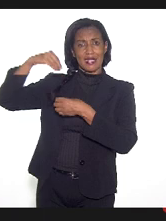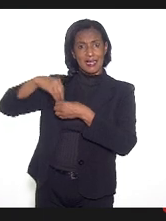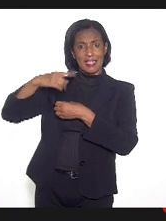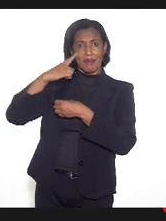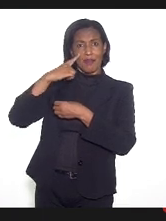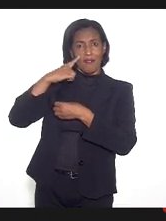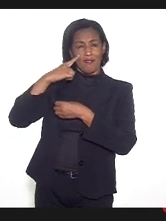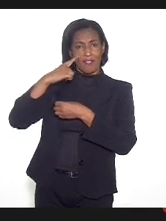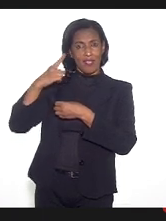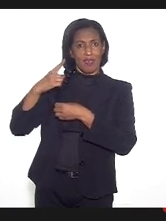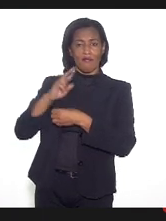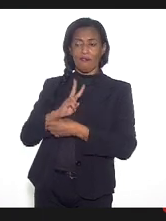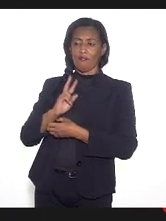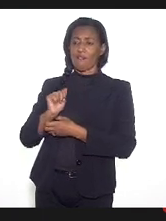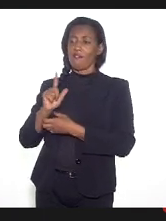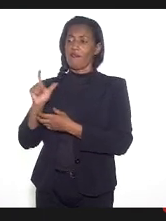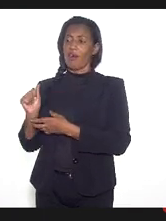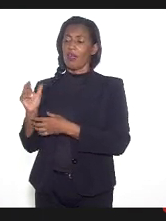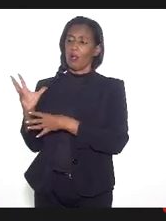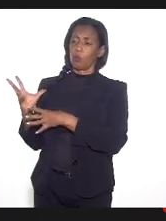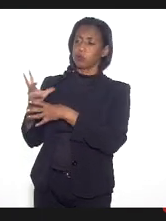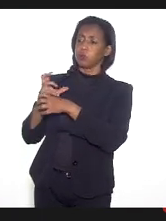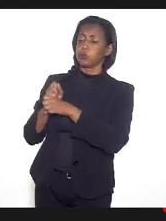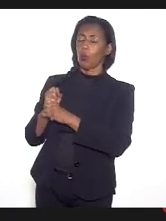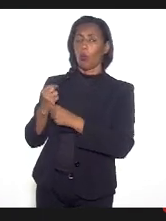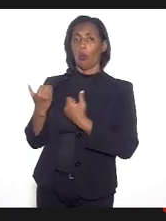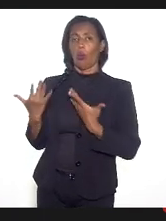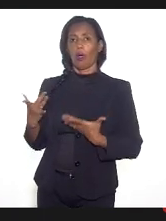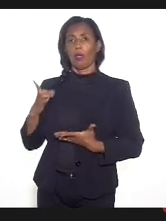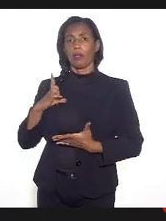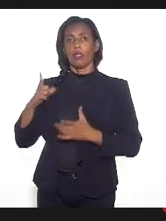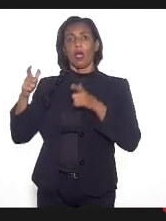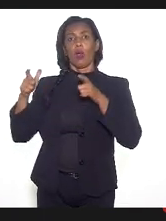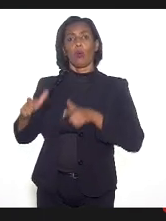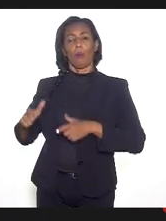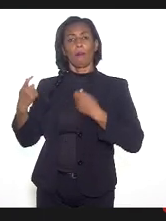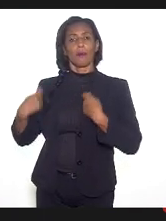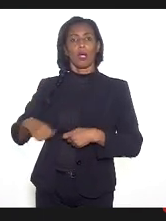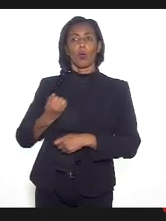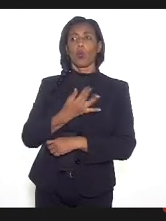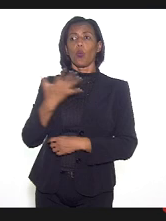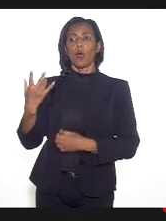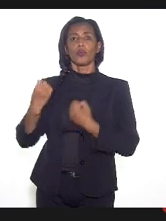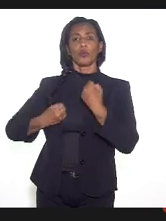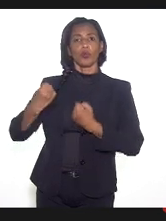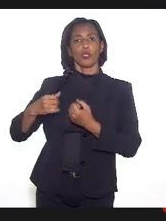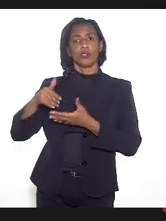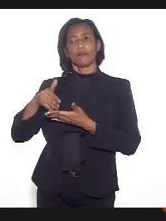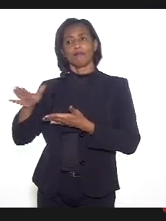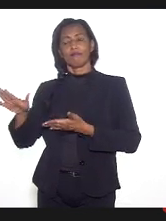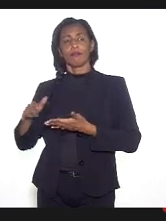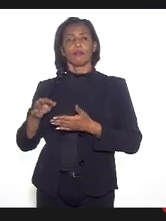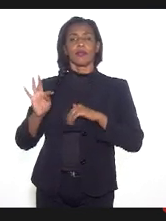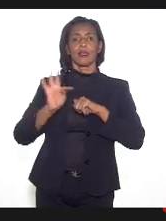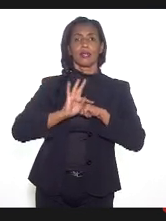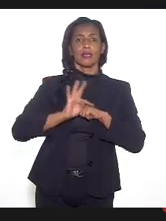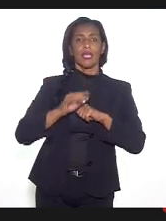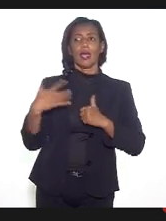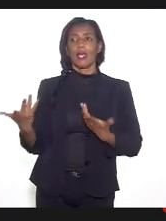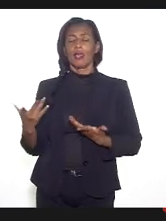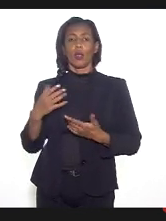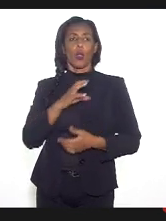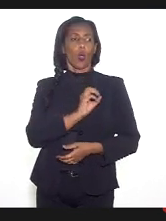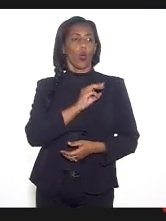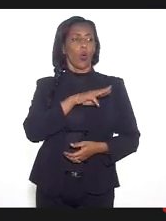as QBMs, fazer o quantitativo da QBM no que tange a quantos motoristas foram embora, quantos técnicos, quantos